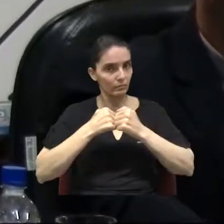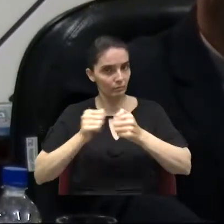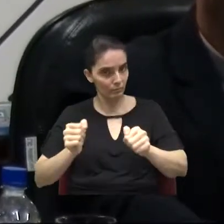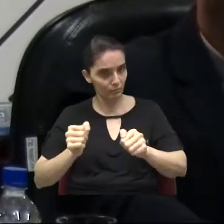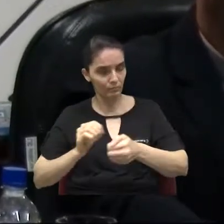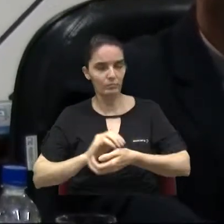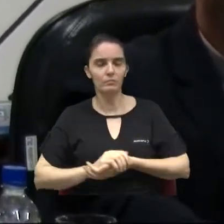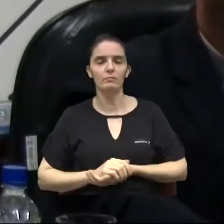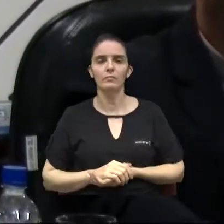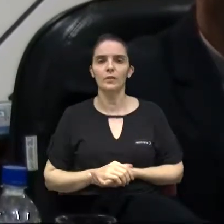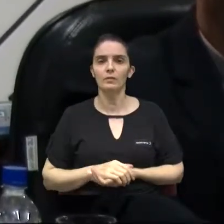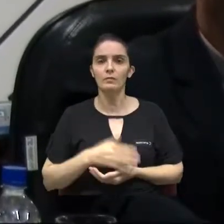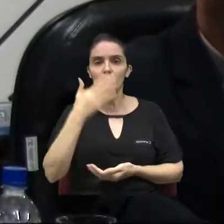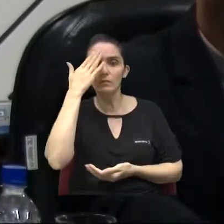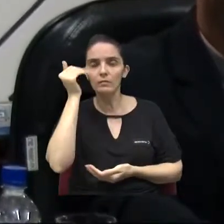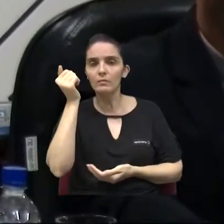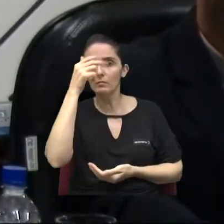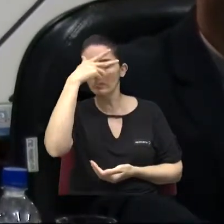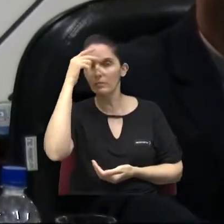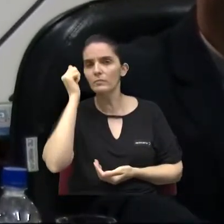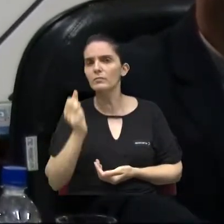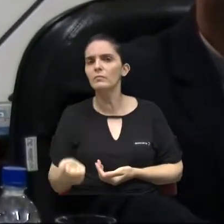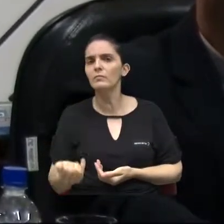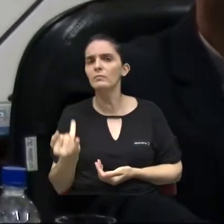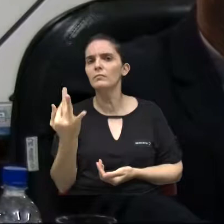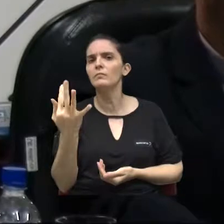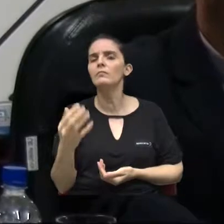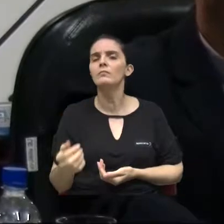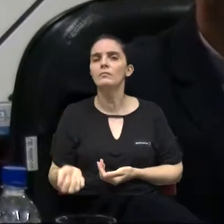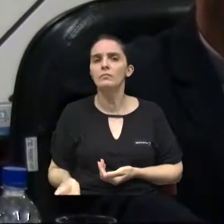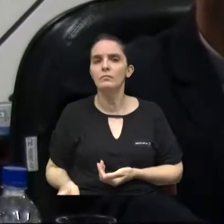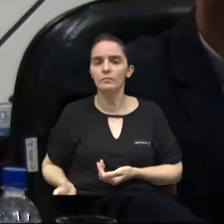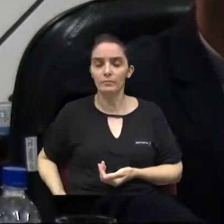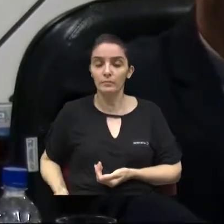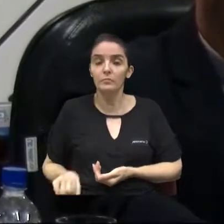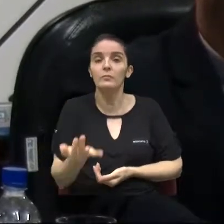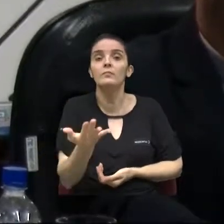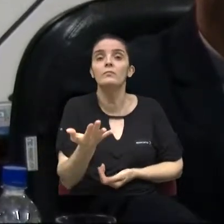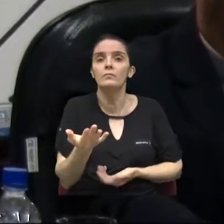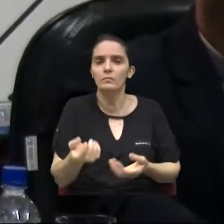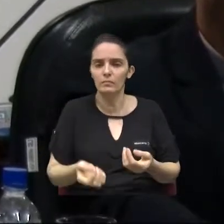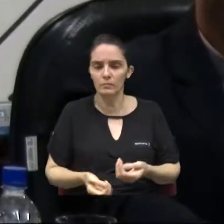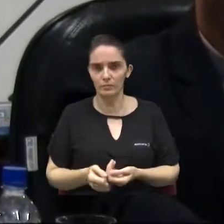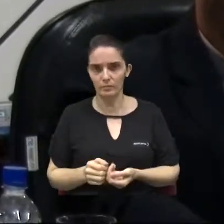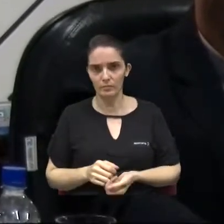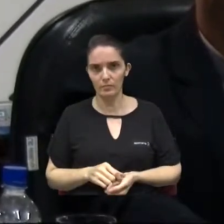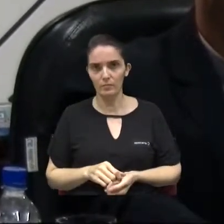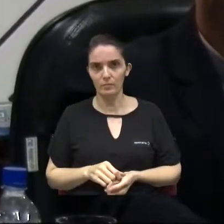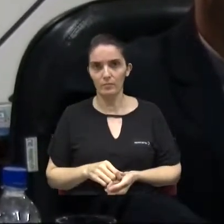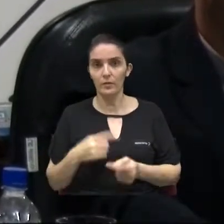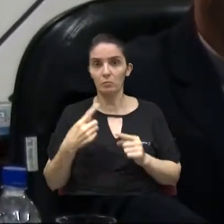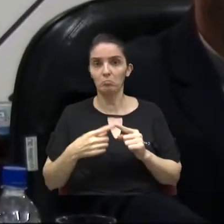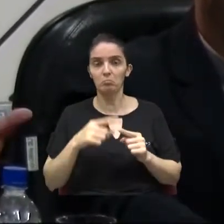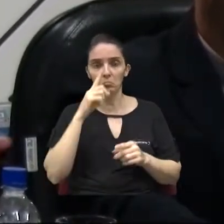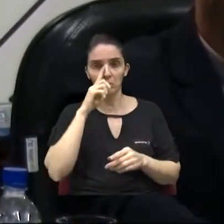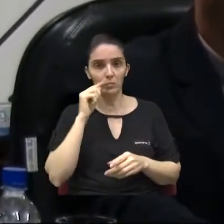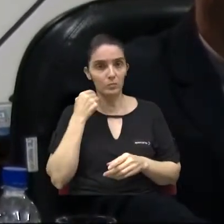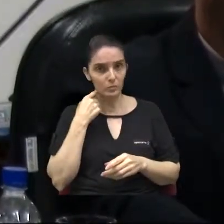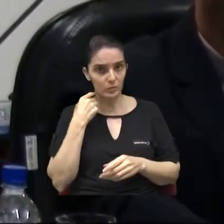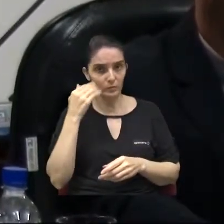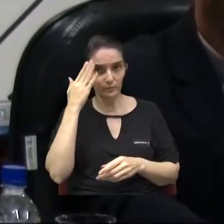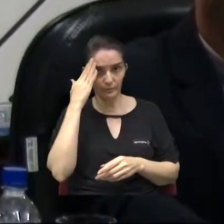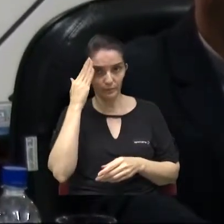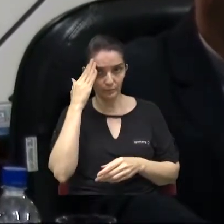está gastando. Aliás, os valores que chegaram até mim, e já chegaram